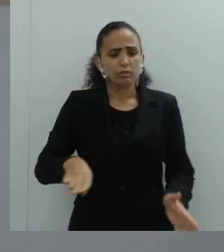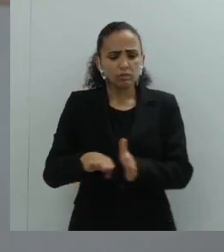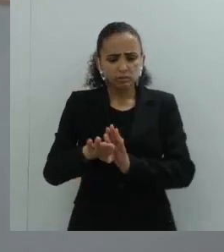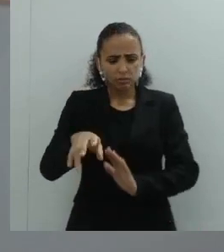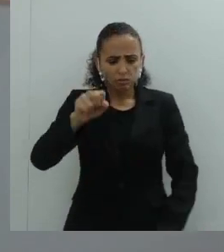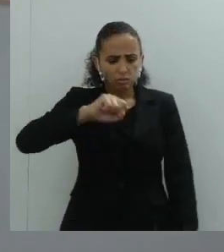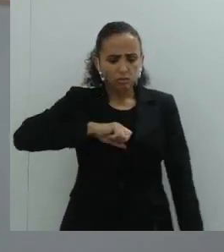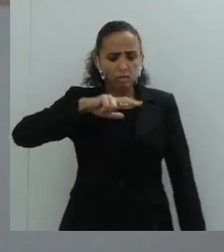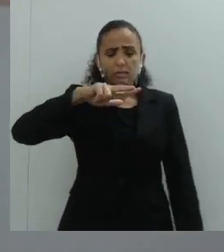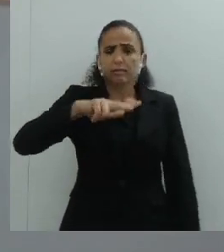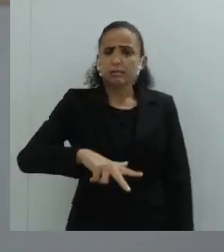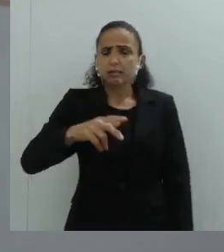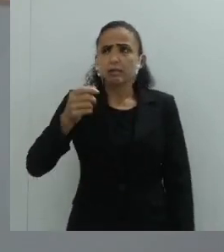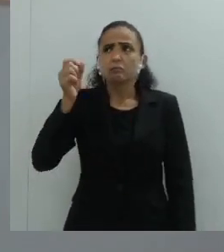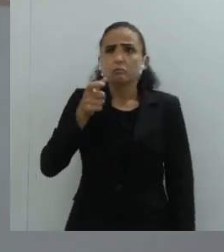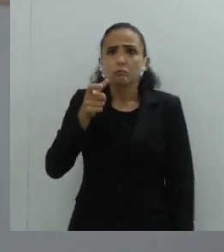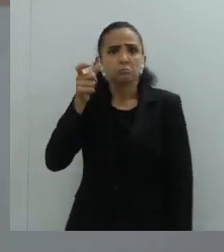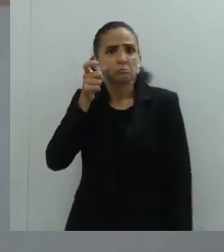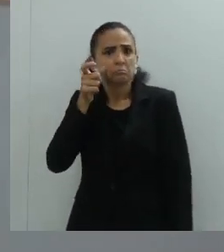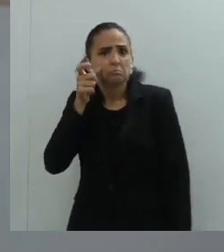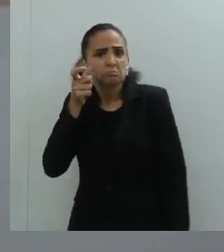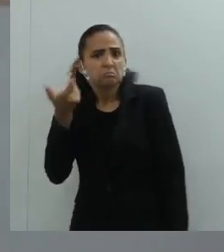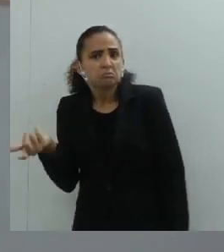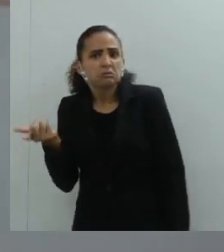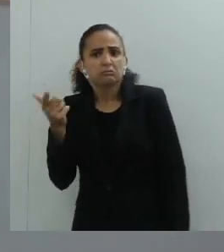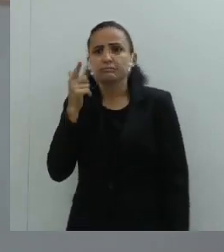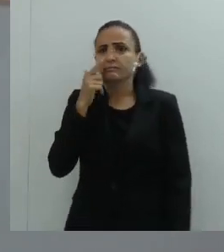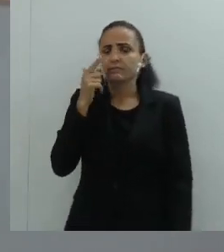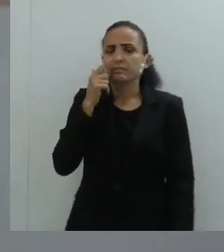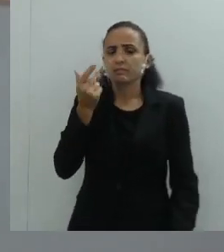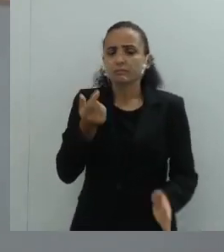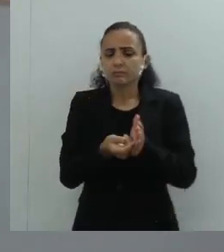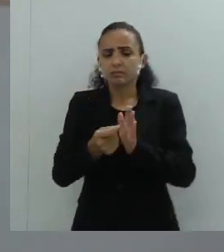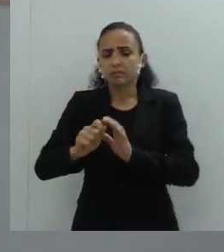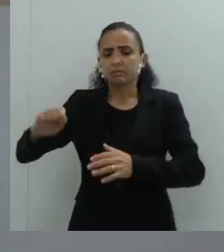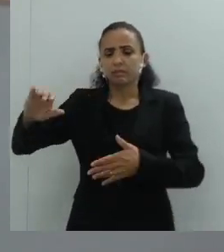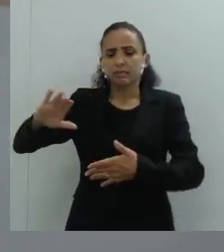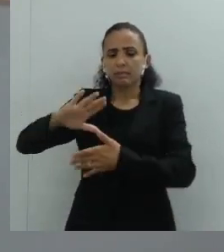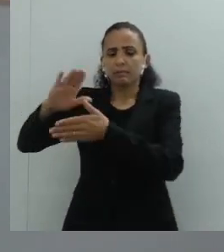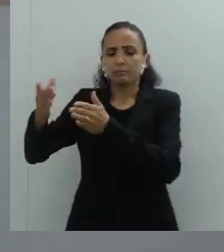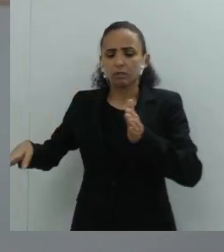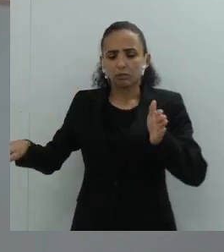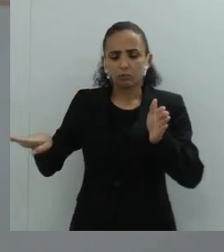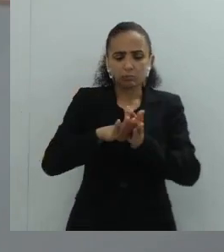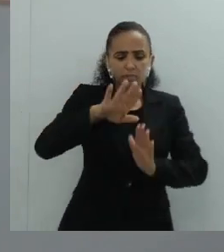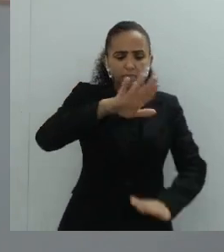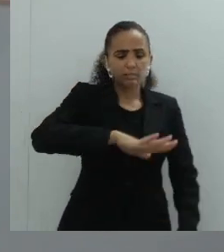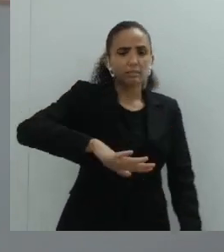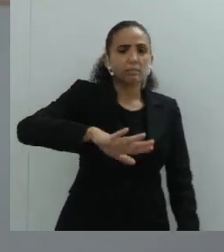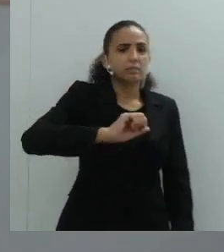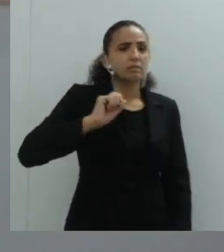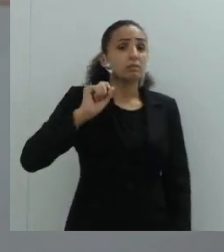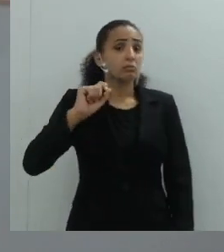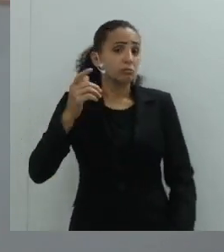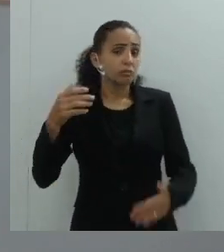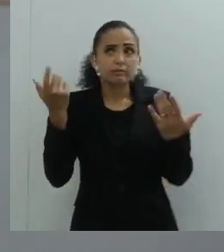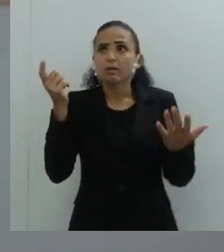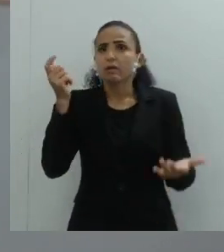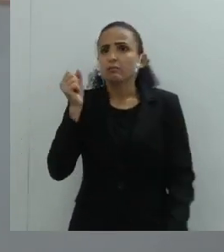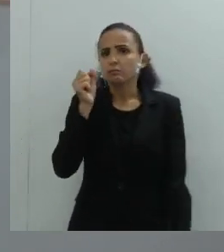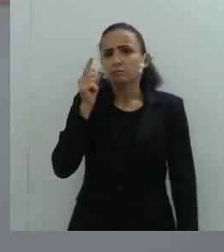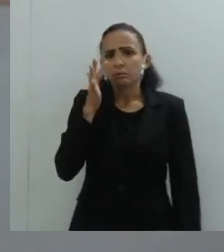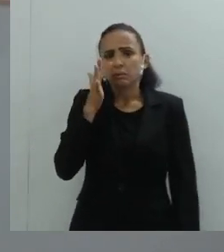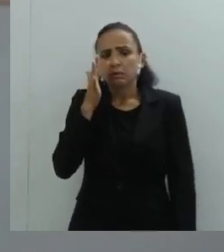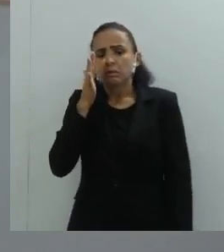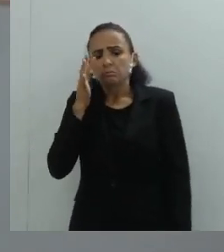tão impressionado na época, né, os espanhóis que começaram a invadir a América Central e Norte, ficaram